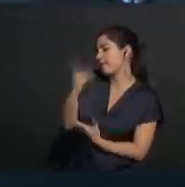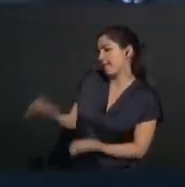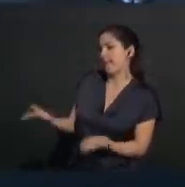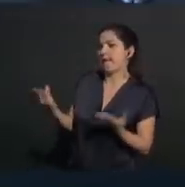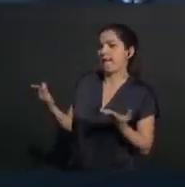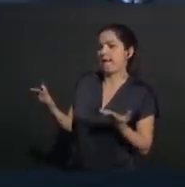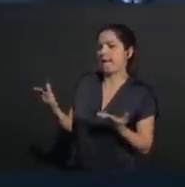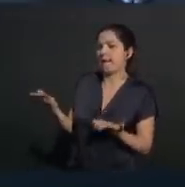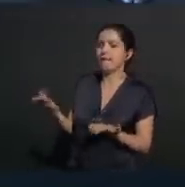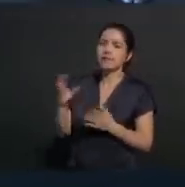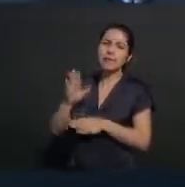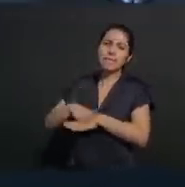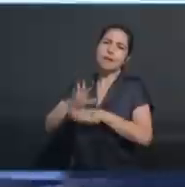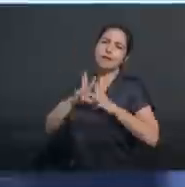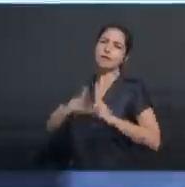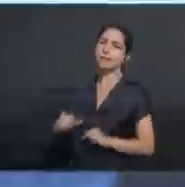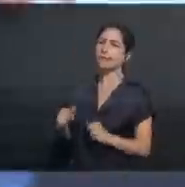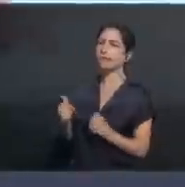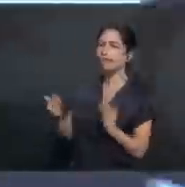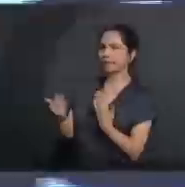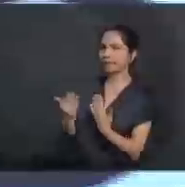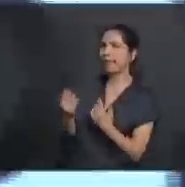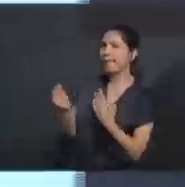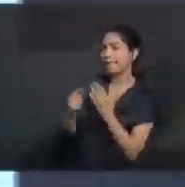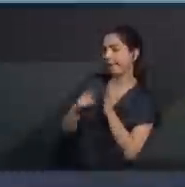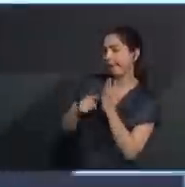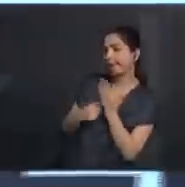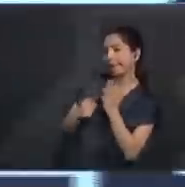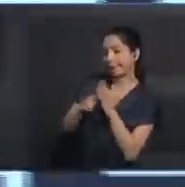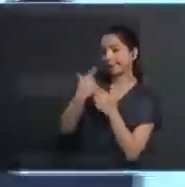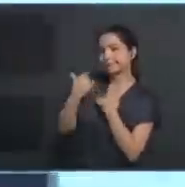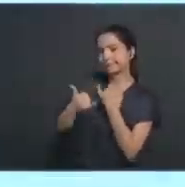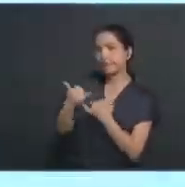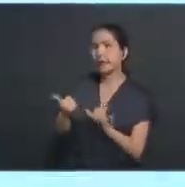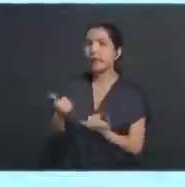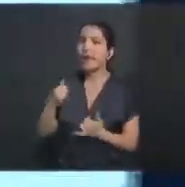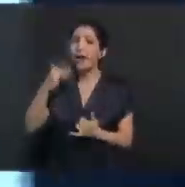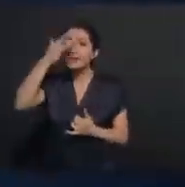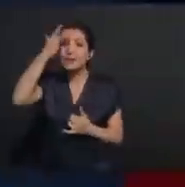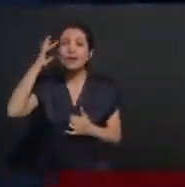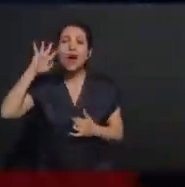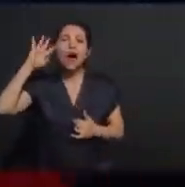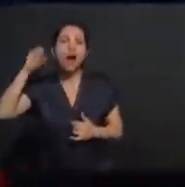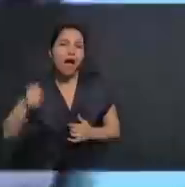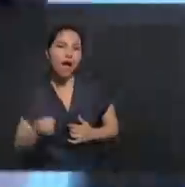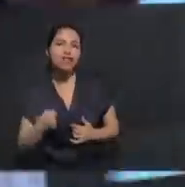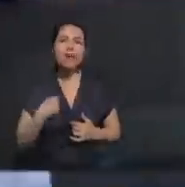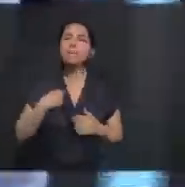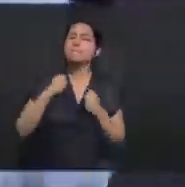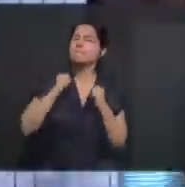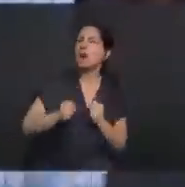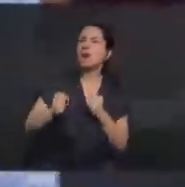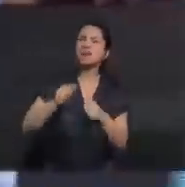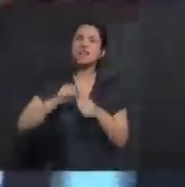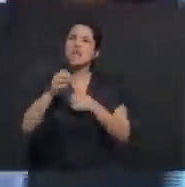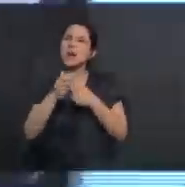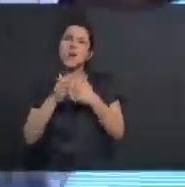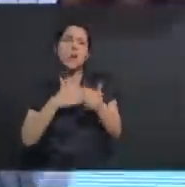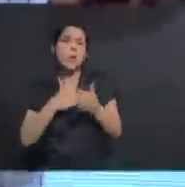sabe? O brasileiro acha que os fins justificam os meios. Não justificam os